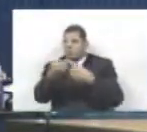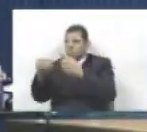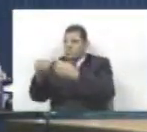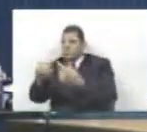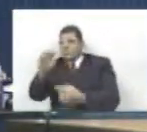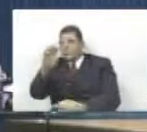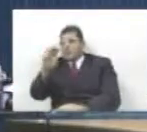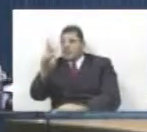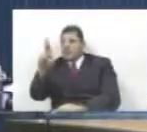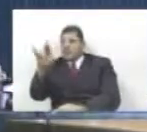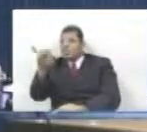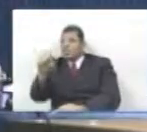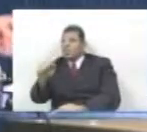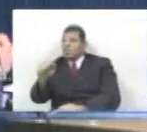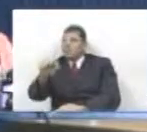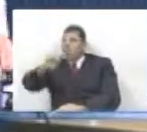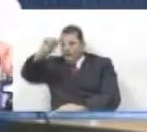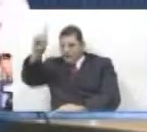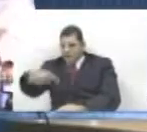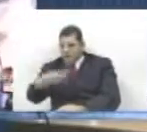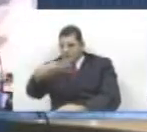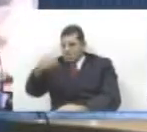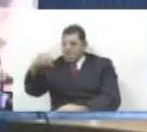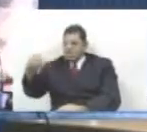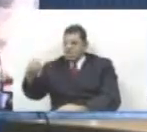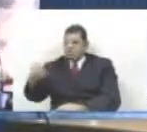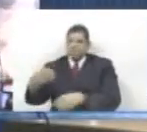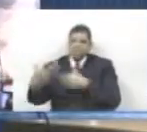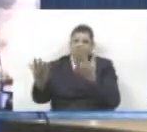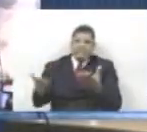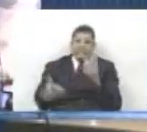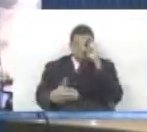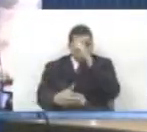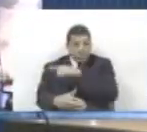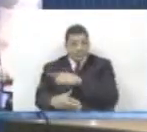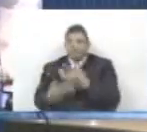de vida que está a 1.300 Km da cidade de Manaus